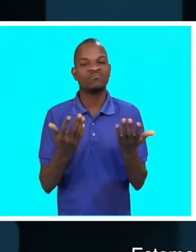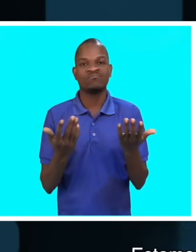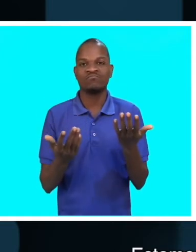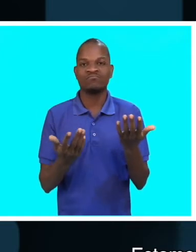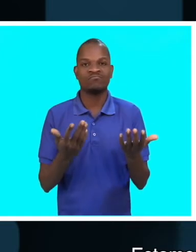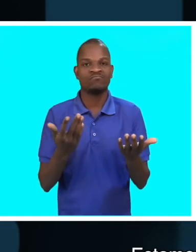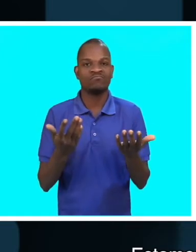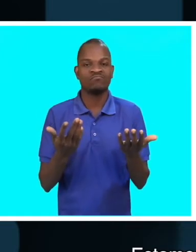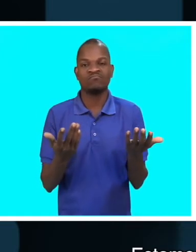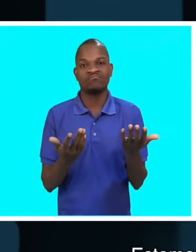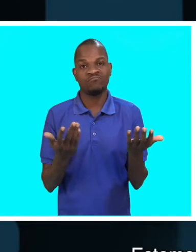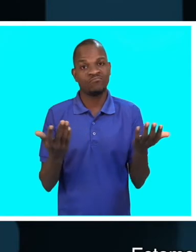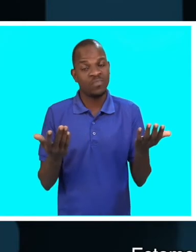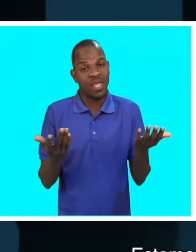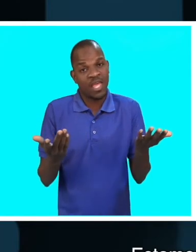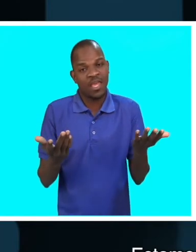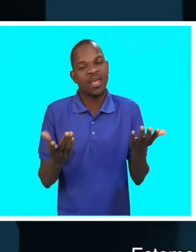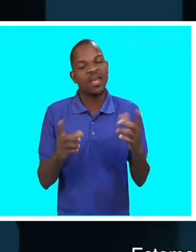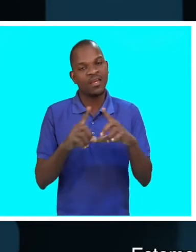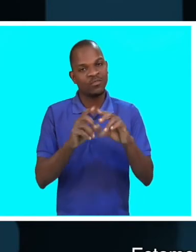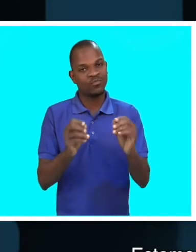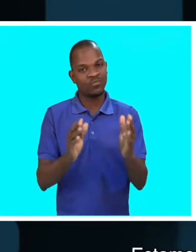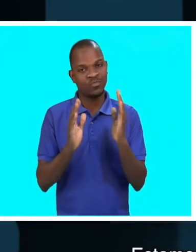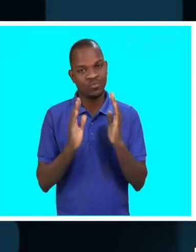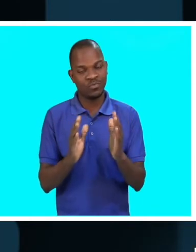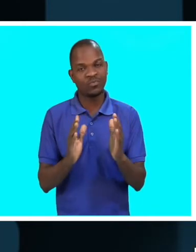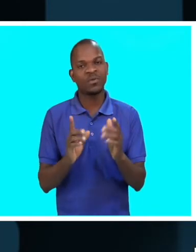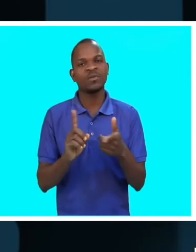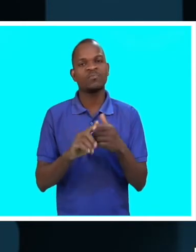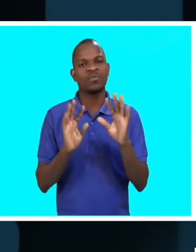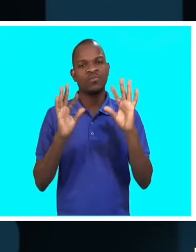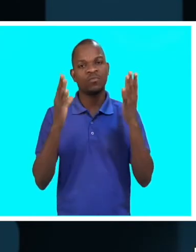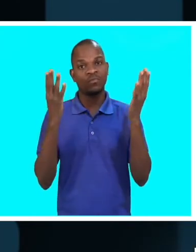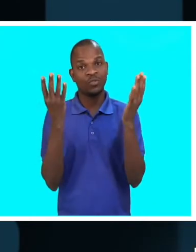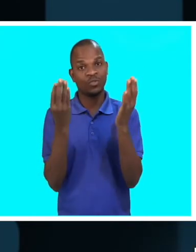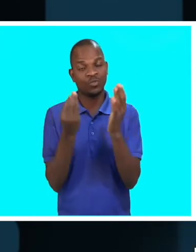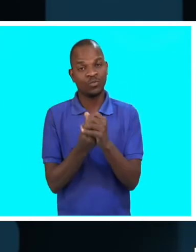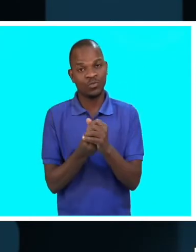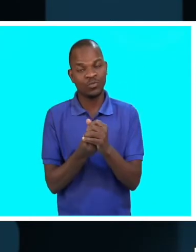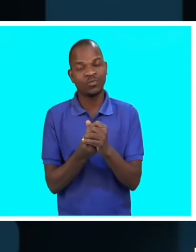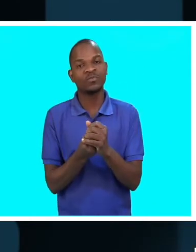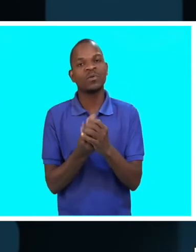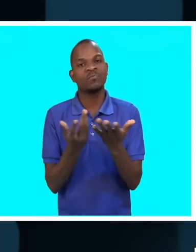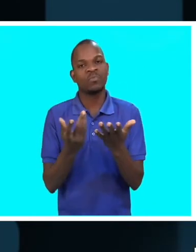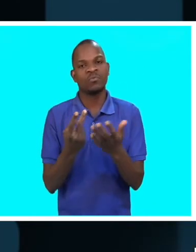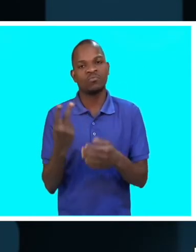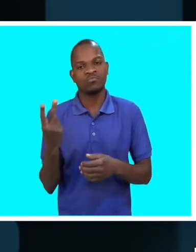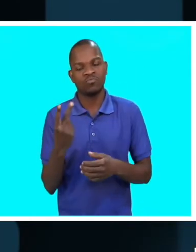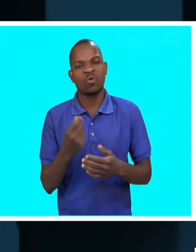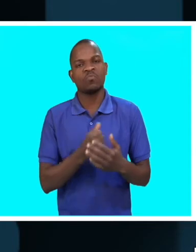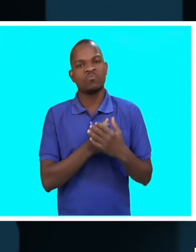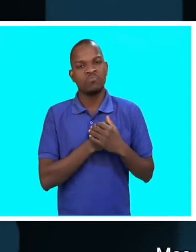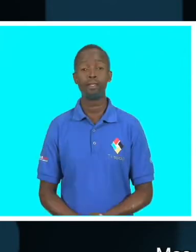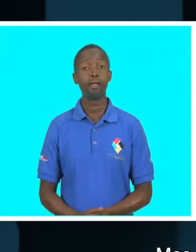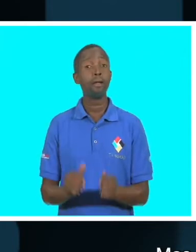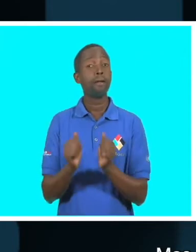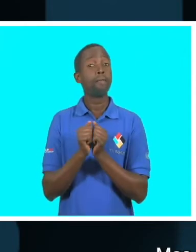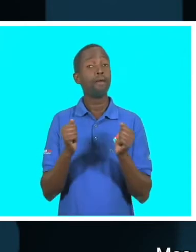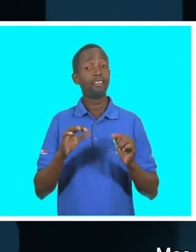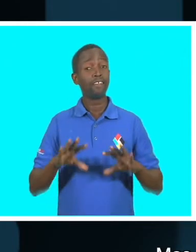Não é isso que posso dizer. Vivemos gente aqui. É uma boa relação. Eu gosto dela. Ela gosta de mim.